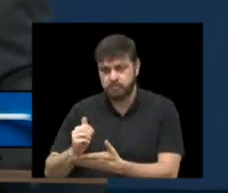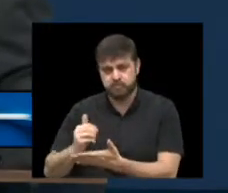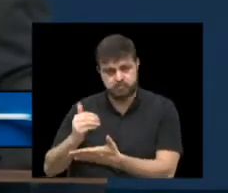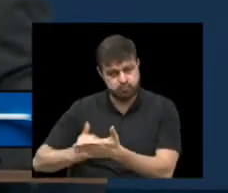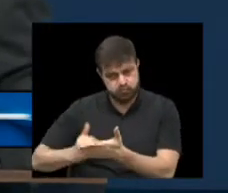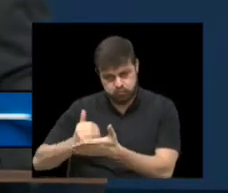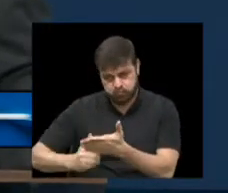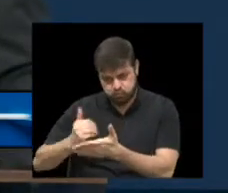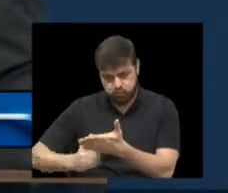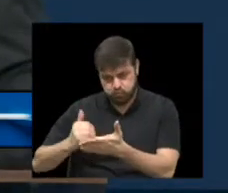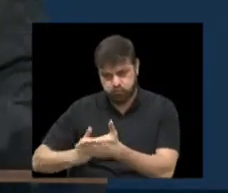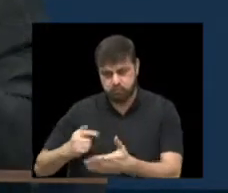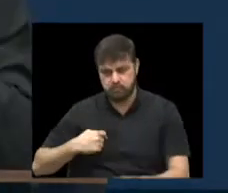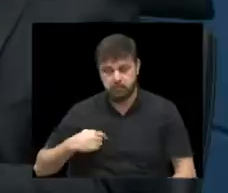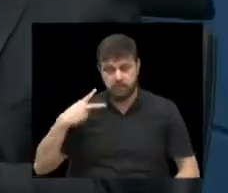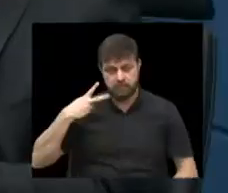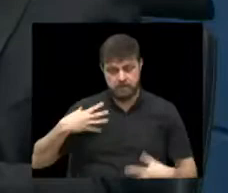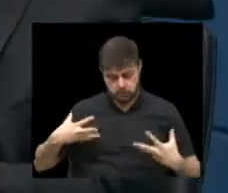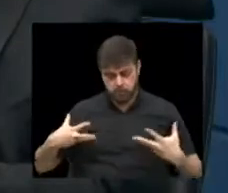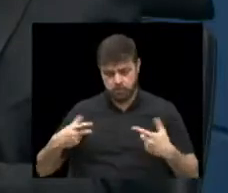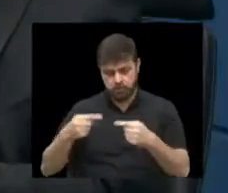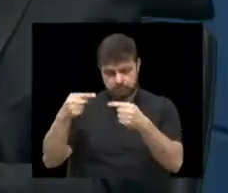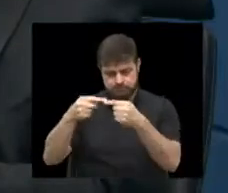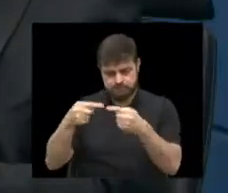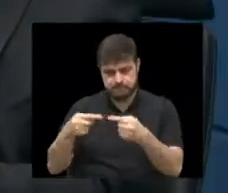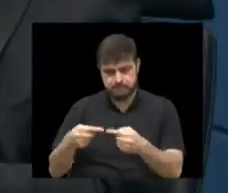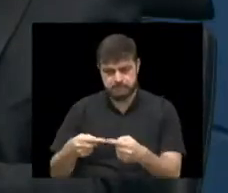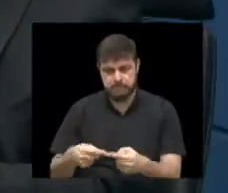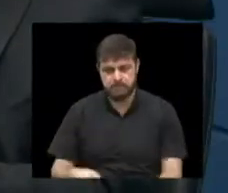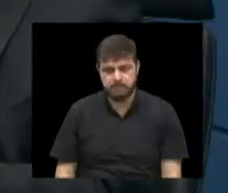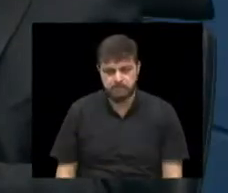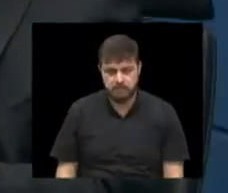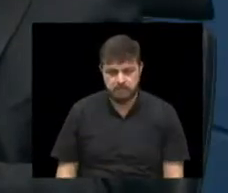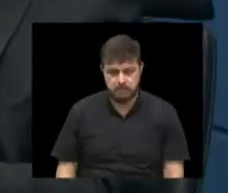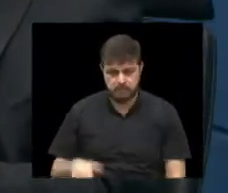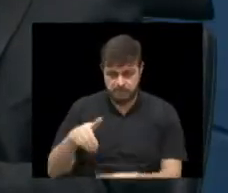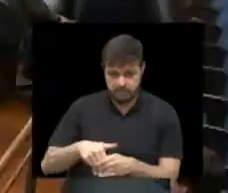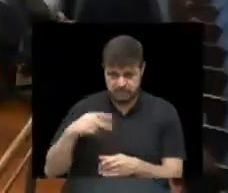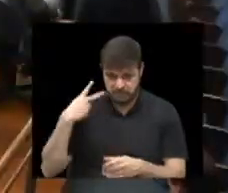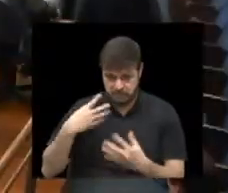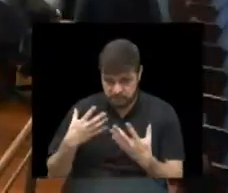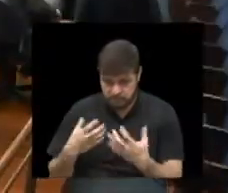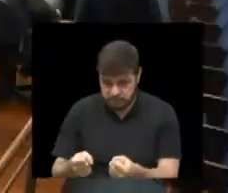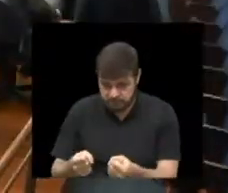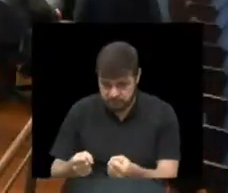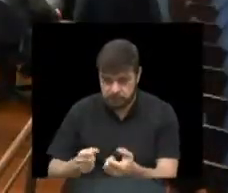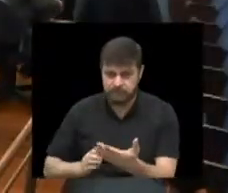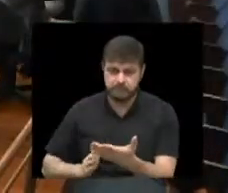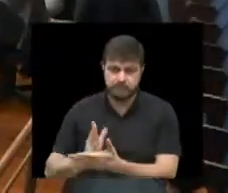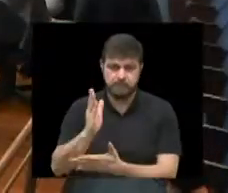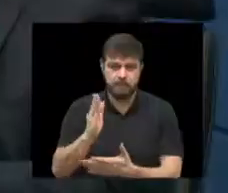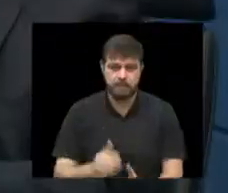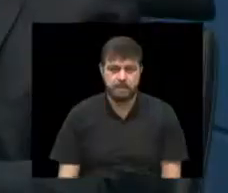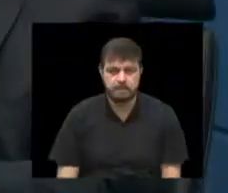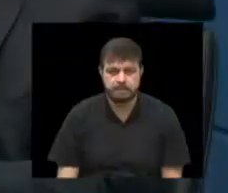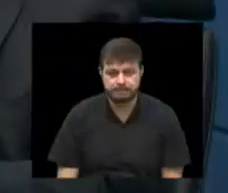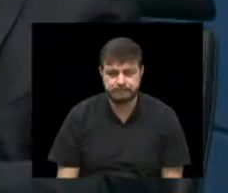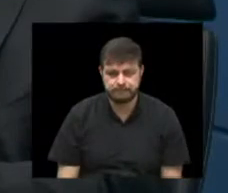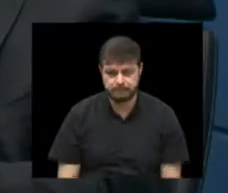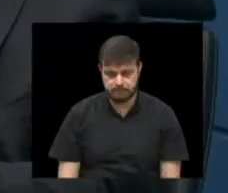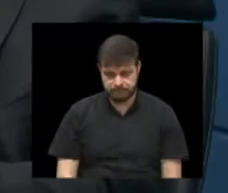parecer favorável por maioria absoluta. Parecer favorável, não havendo o vereador discutir. Em votação, vereadores favoráveis permanecem como estão, aprovado.